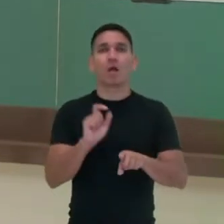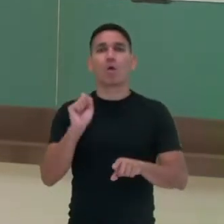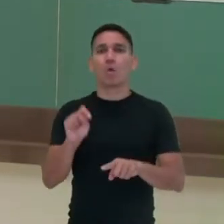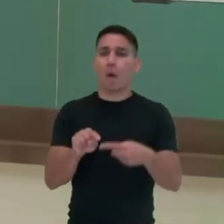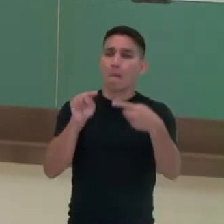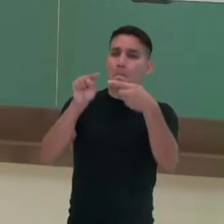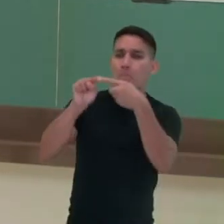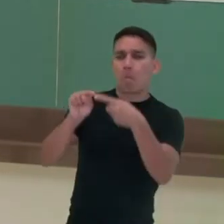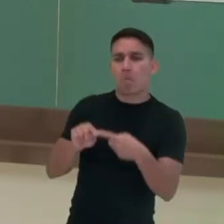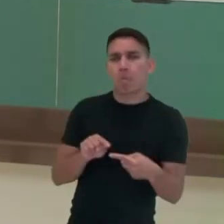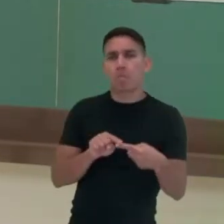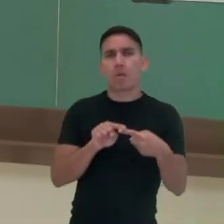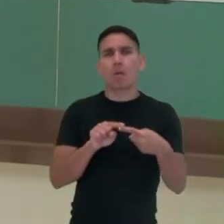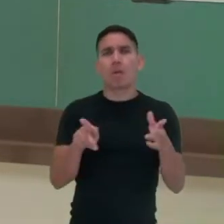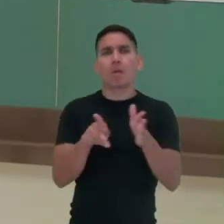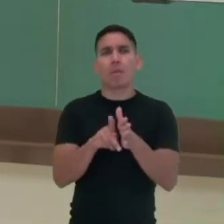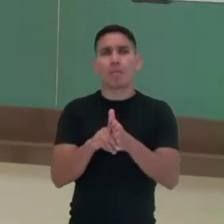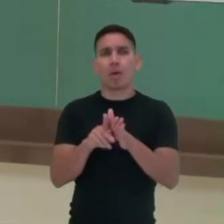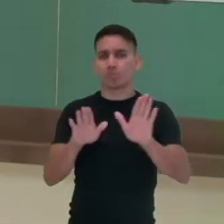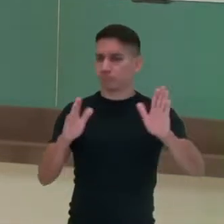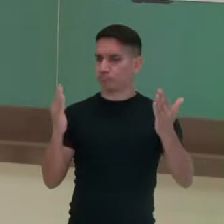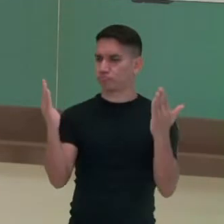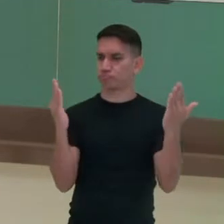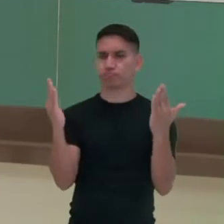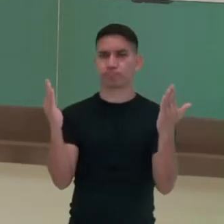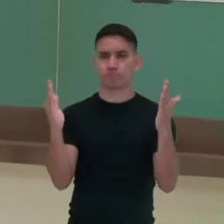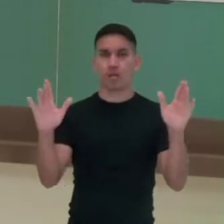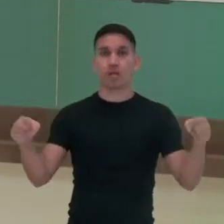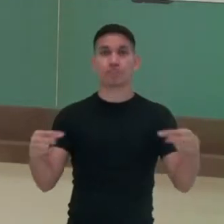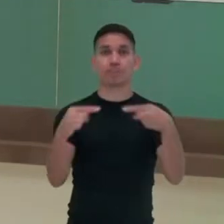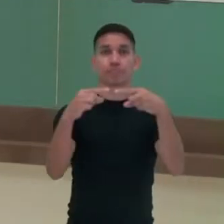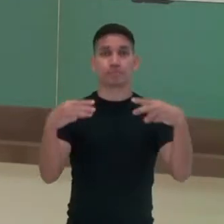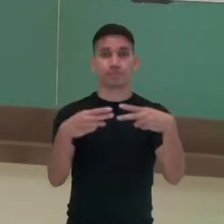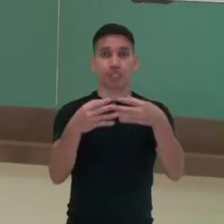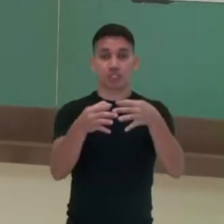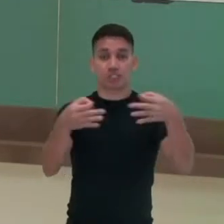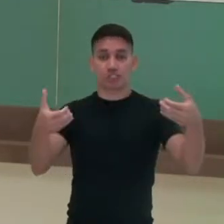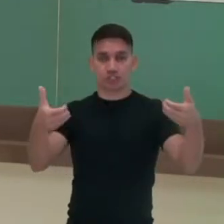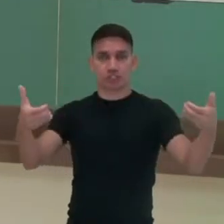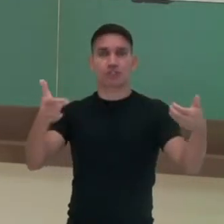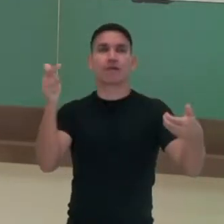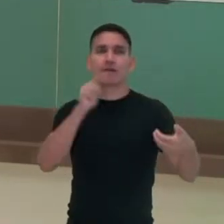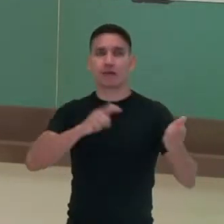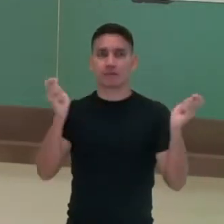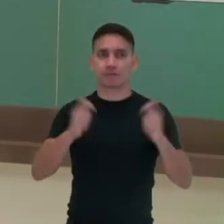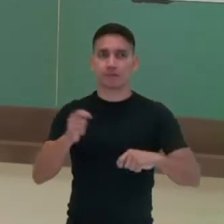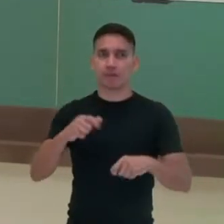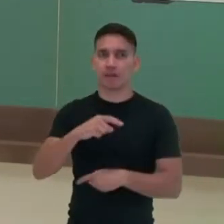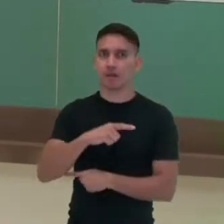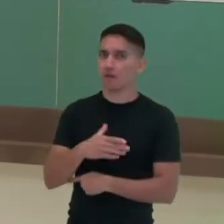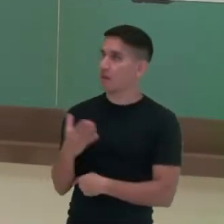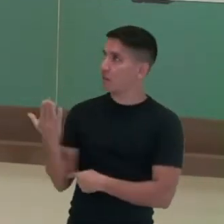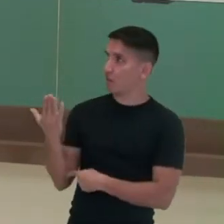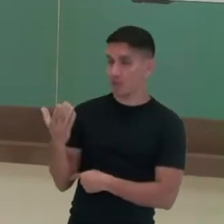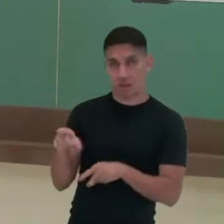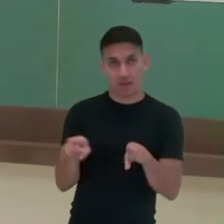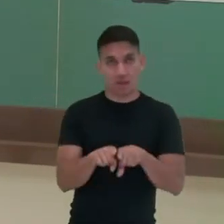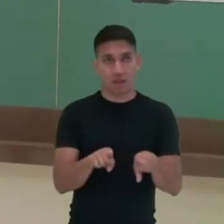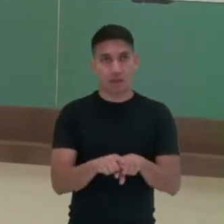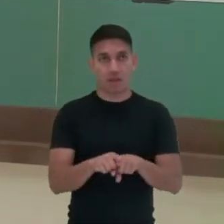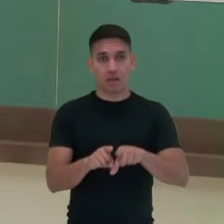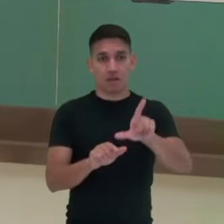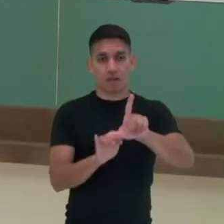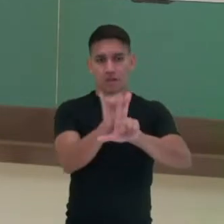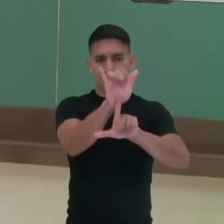são equidistantes, né? A mesma distância que esse ponto aqui está dessa reta, esse